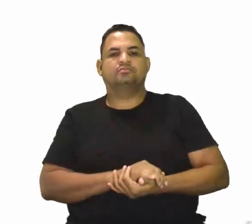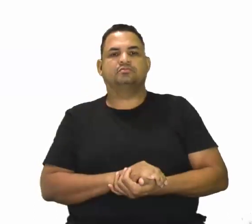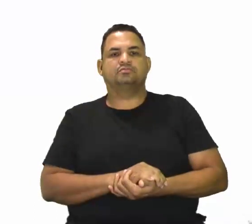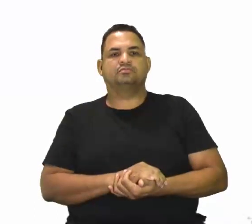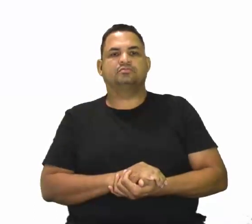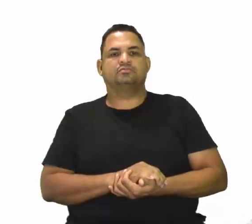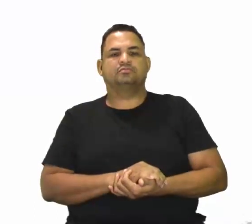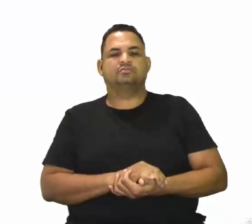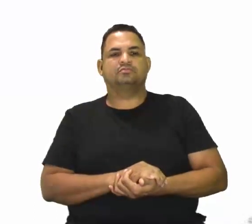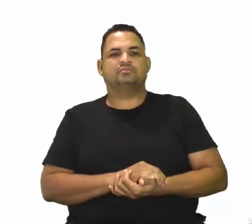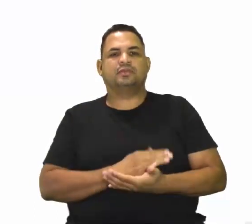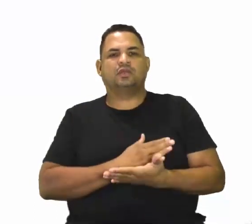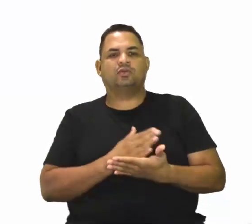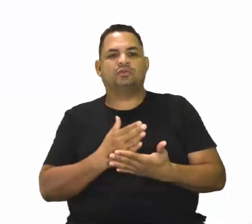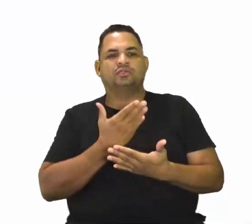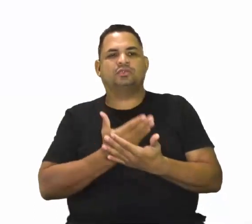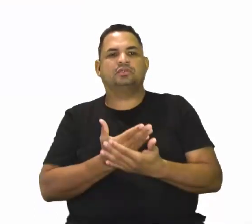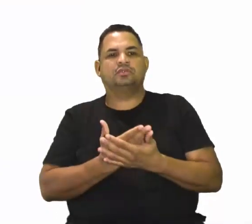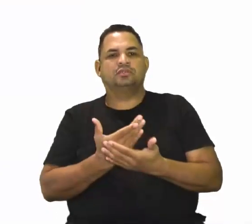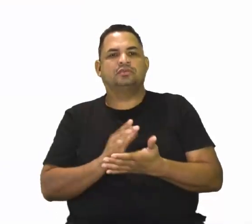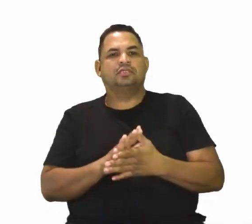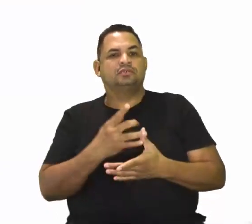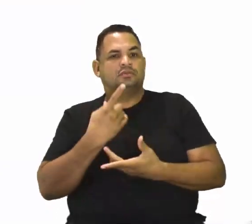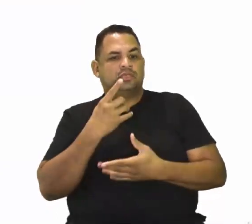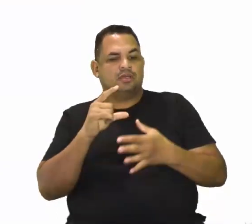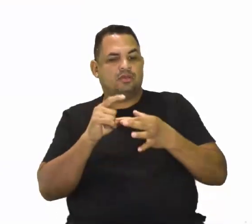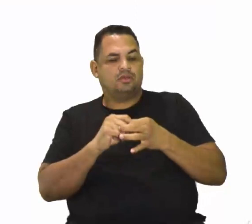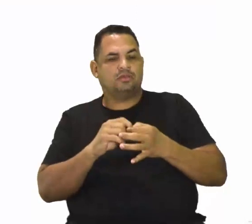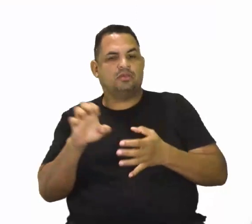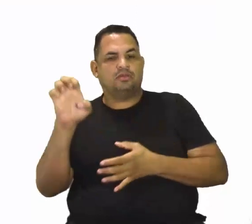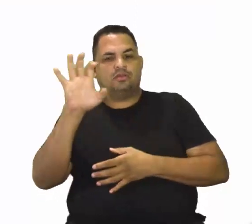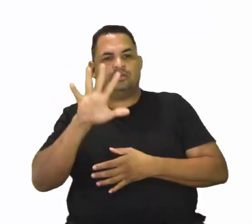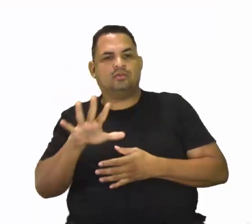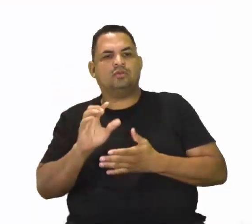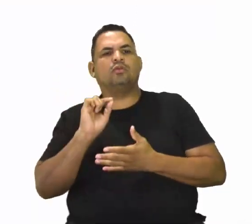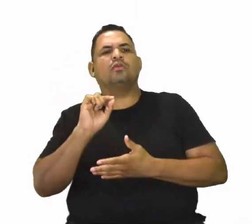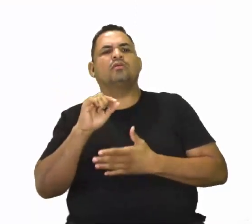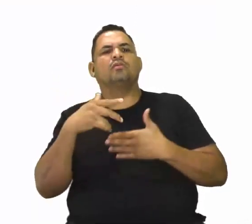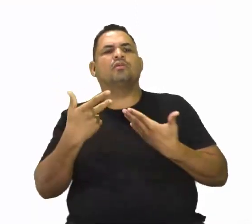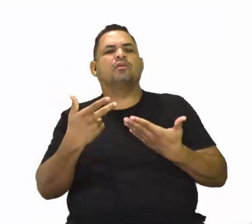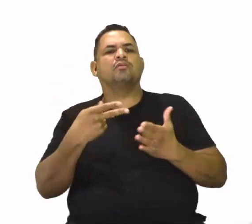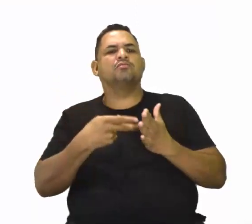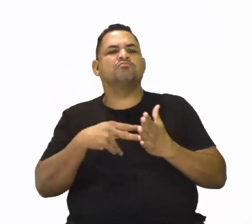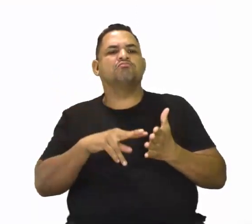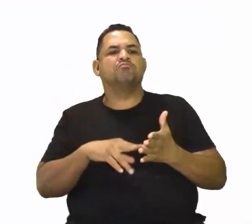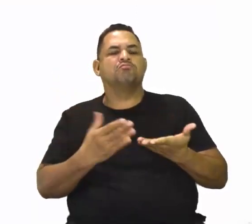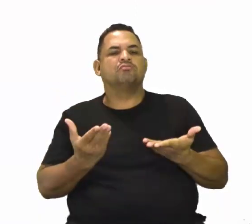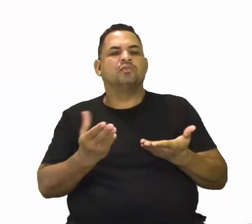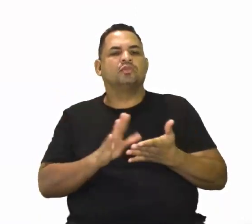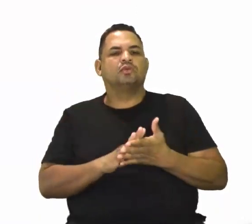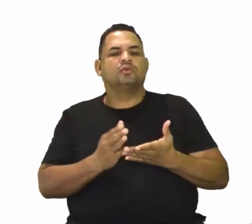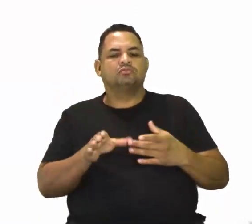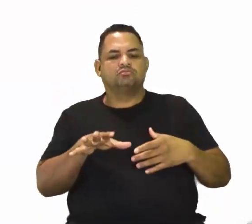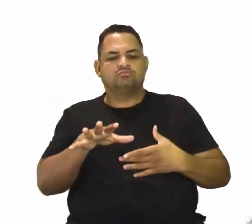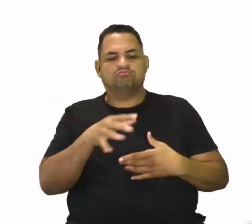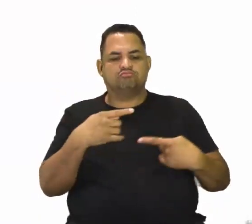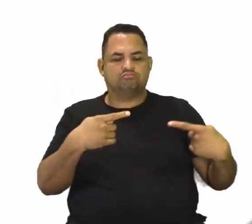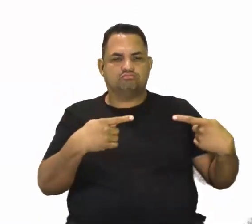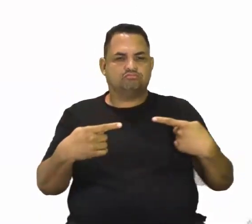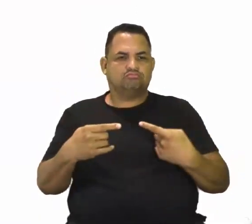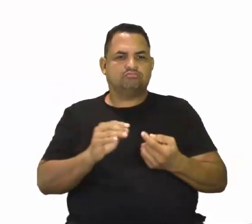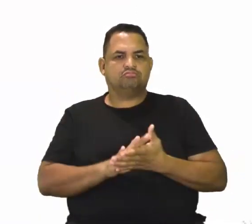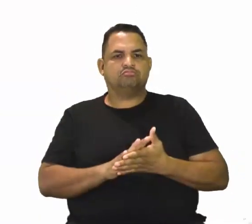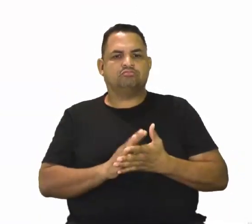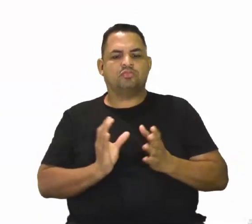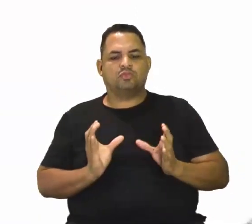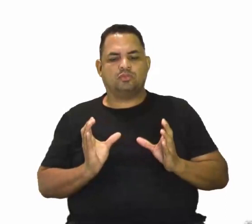globalização. A gente começou nossa aula vendo sobre a União Europeia. O que foi a União Europeia? Aonde ela está relacionada aí? O que